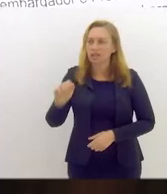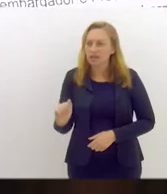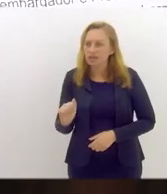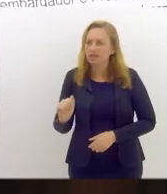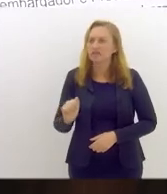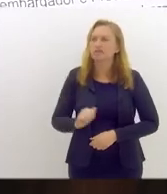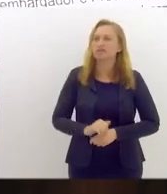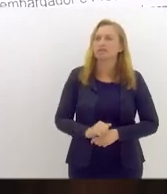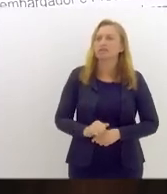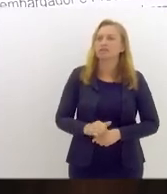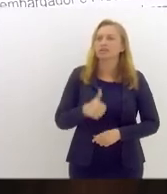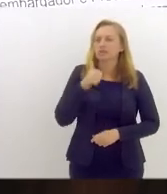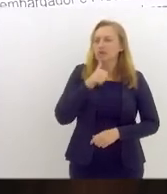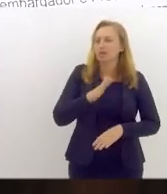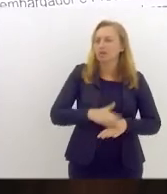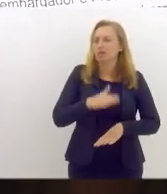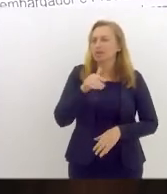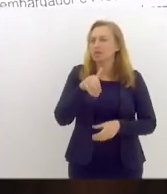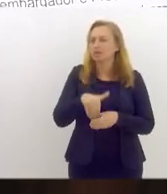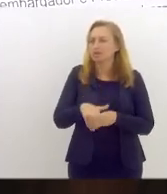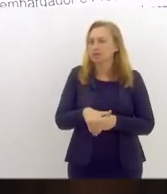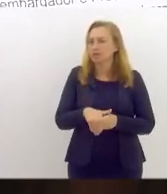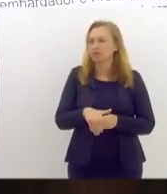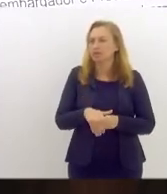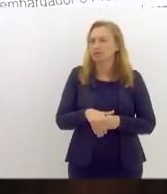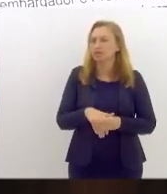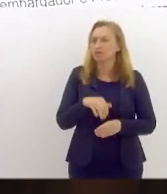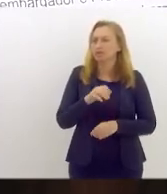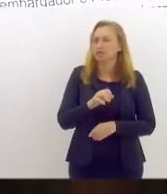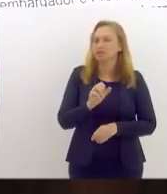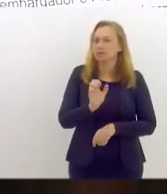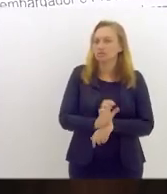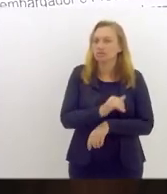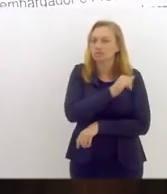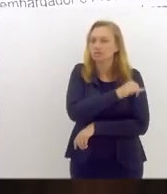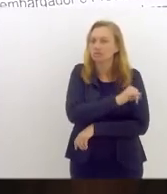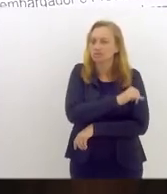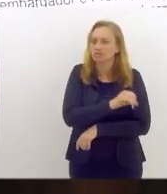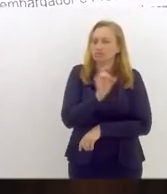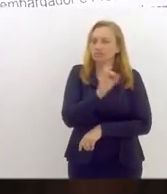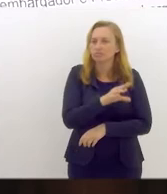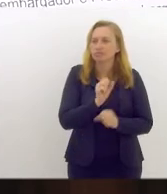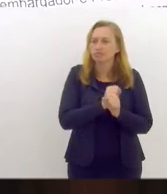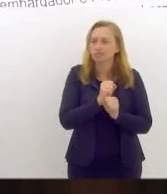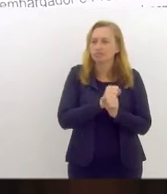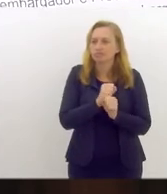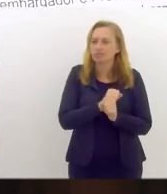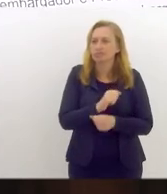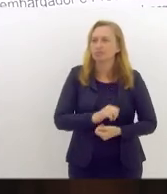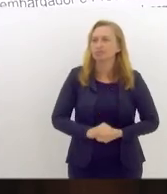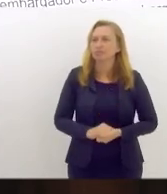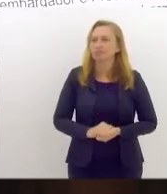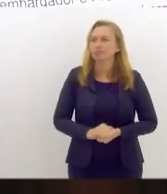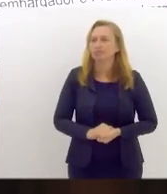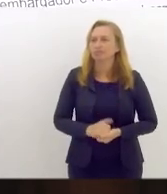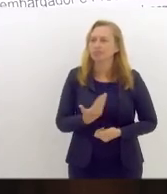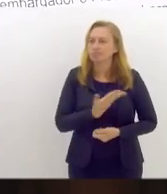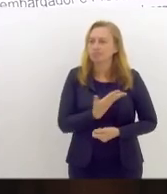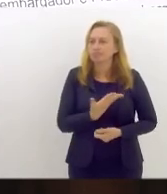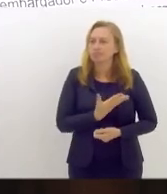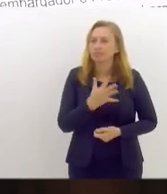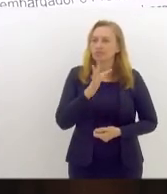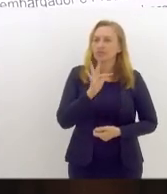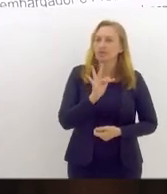a mulher mais bem votada do Estado do Rio de Janeiro nos últimos anos o meu querido amigo